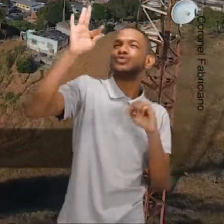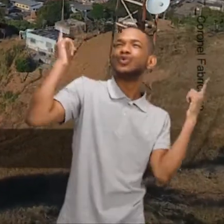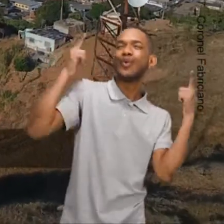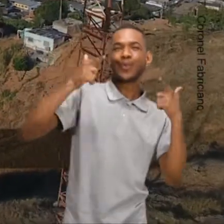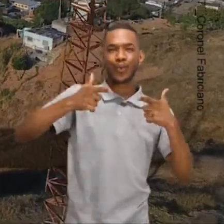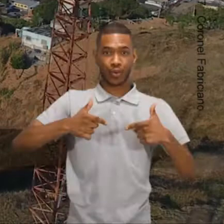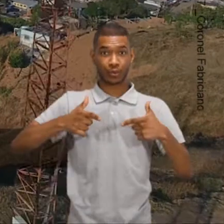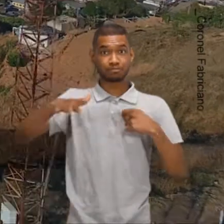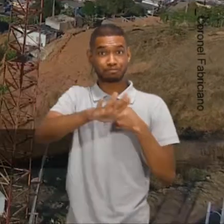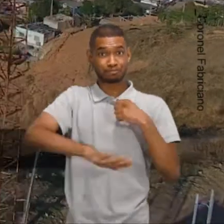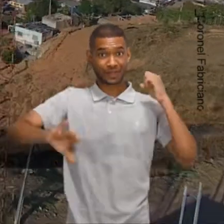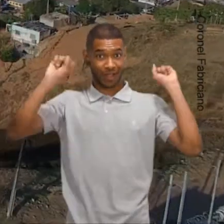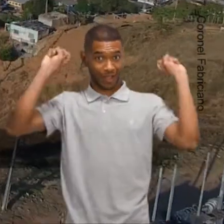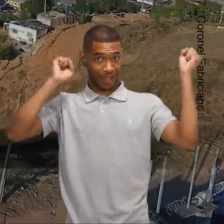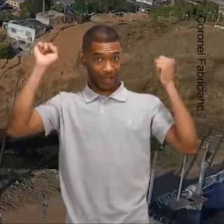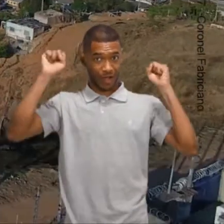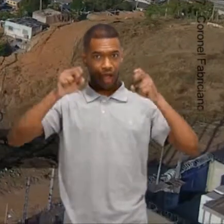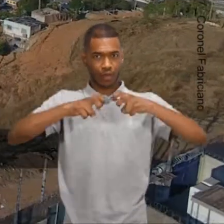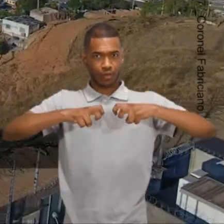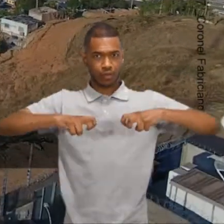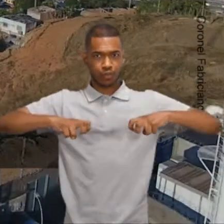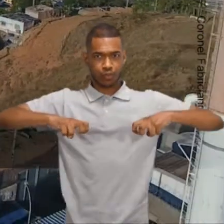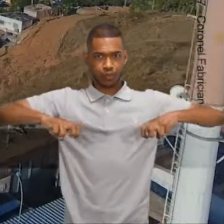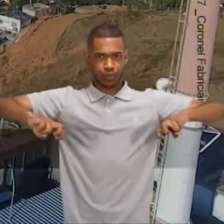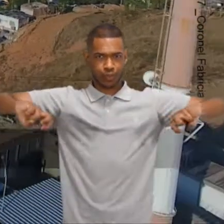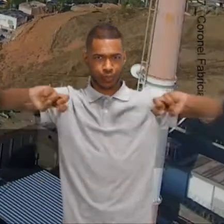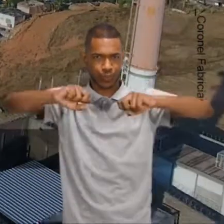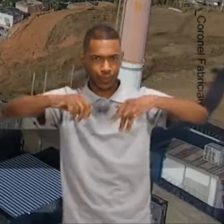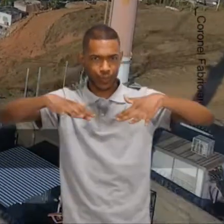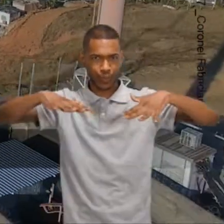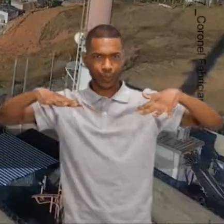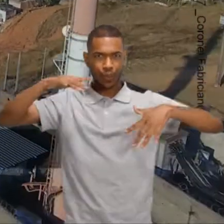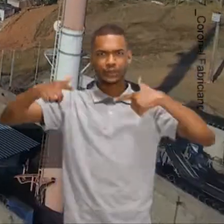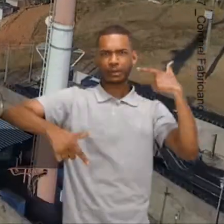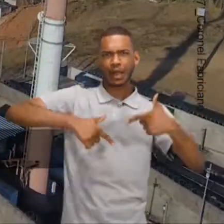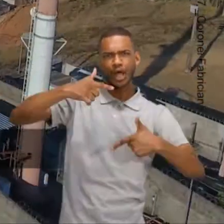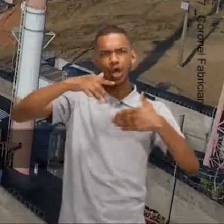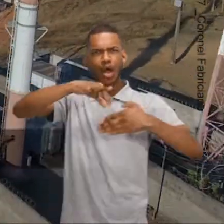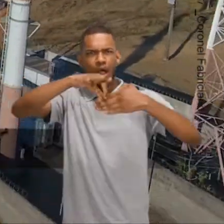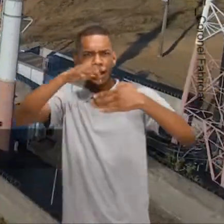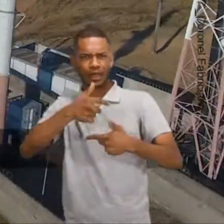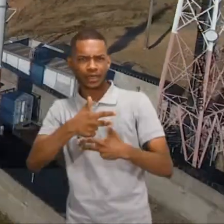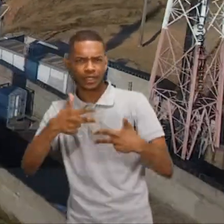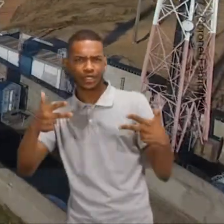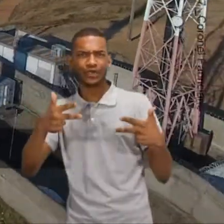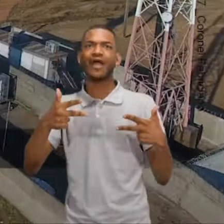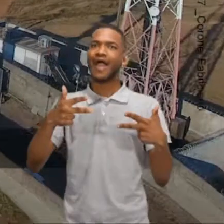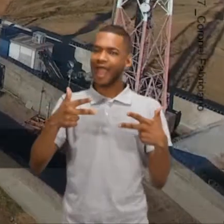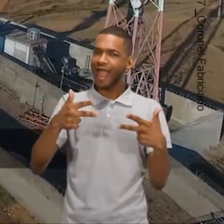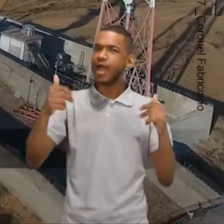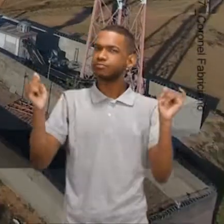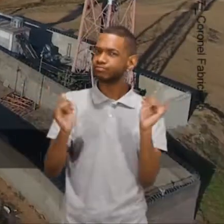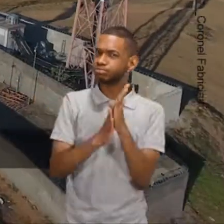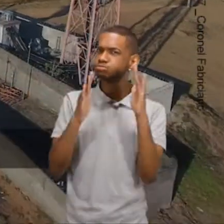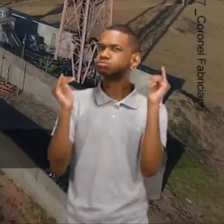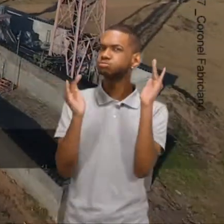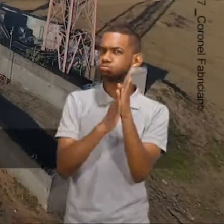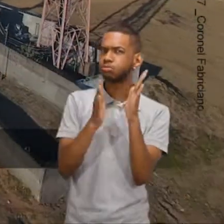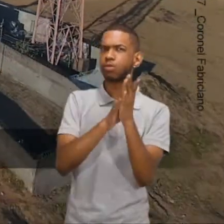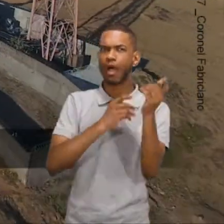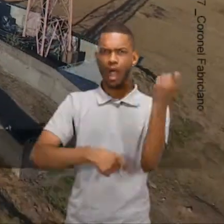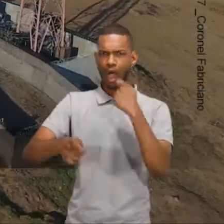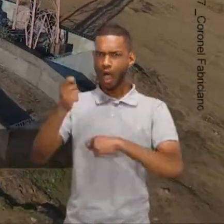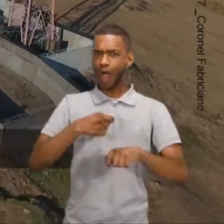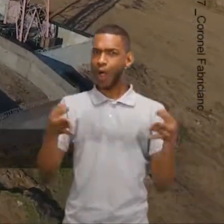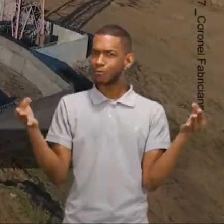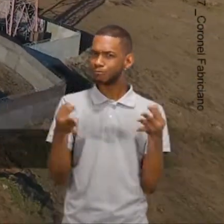da fábrica, nos auditórios, trabalhadores e patrões reconhecem a gestão eficiente de